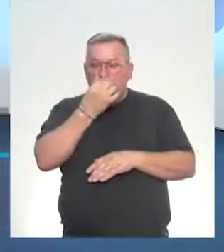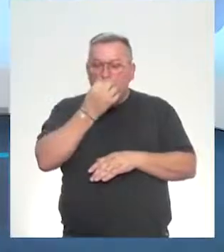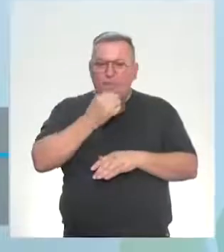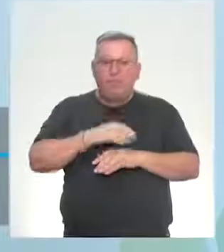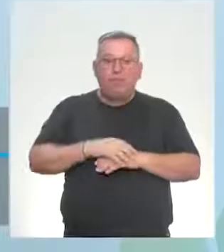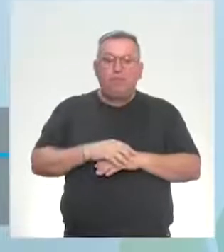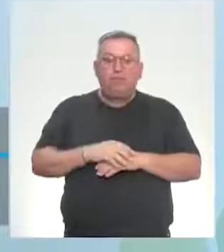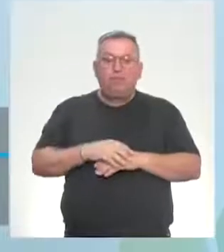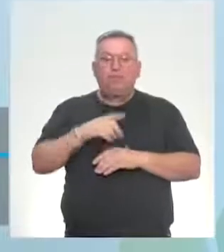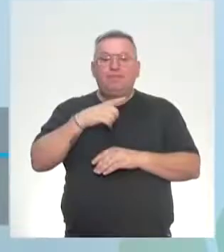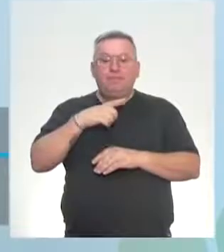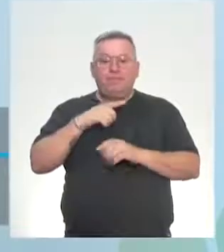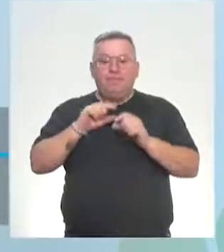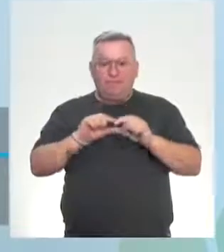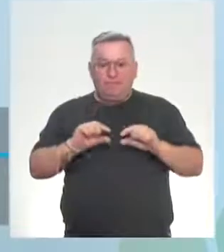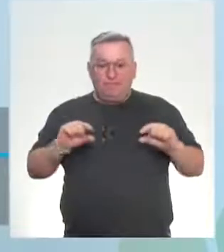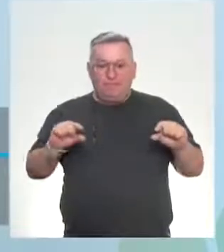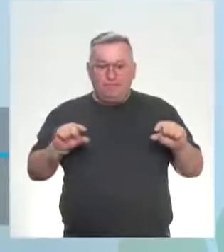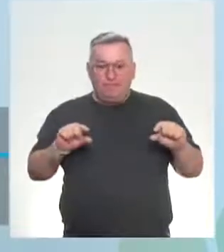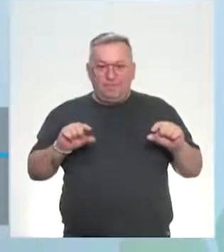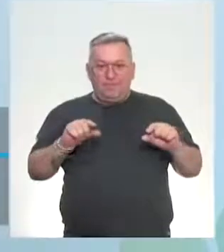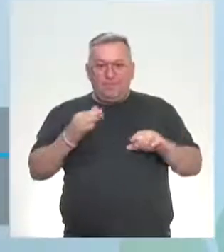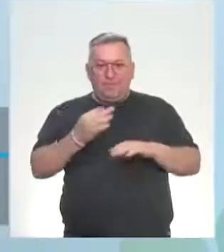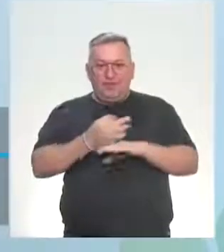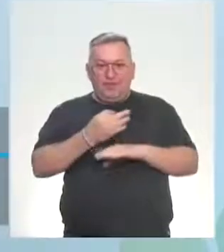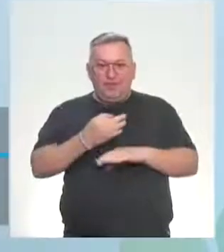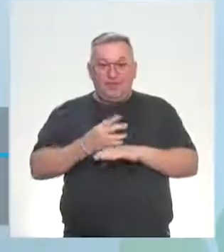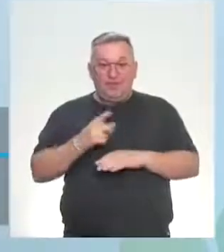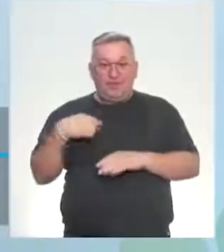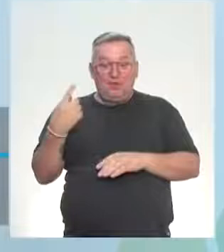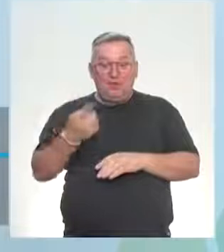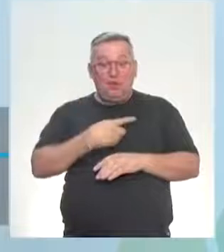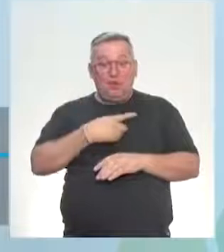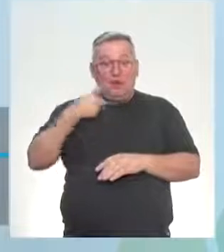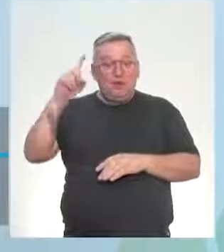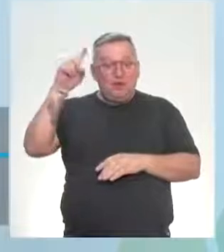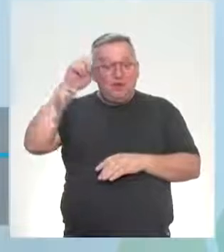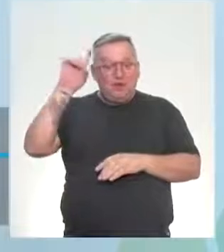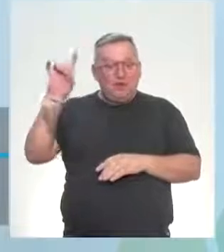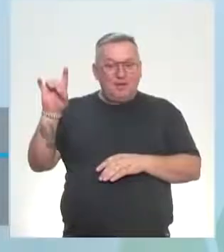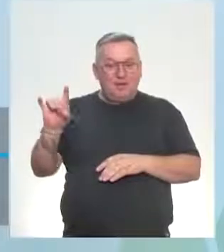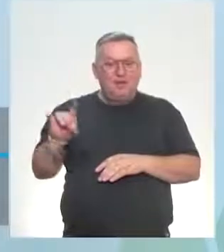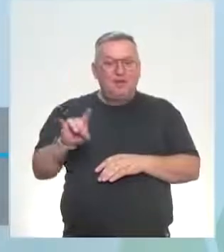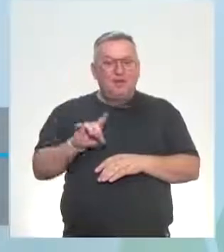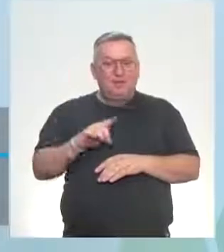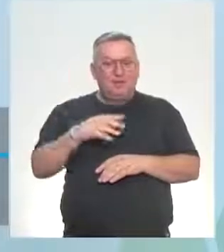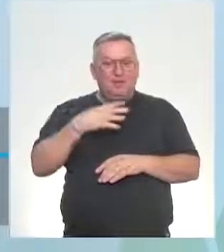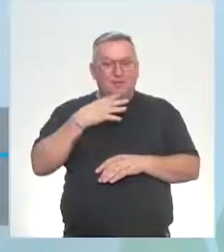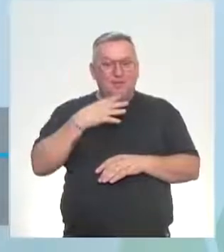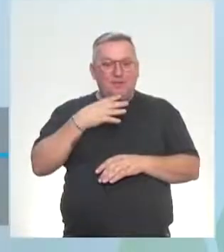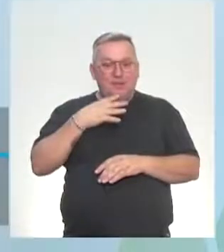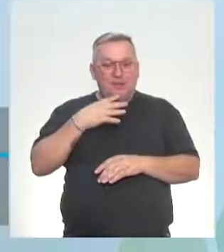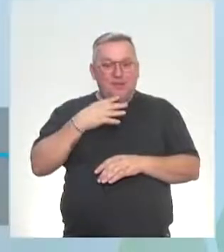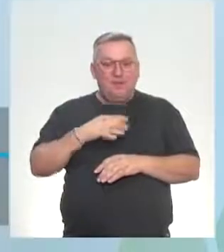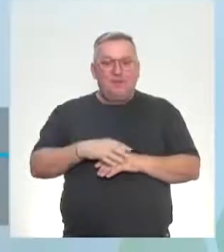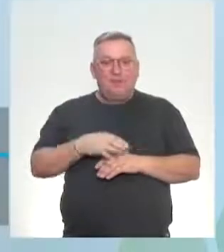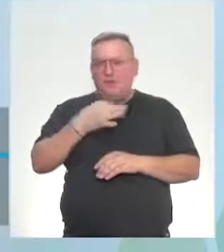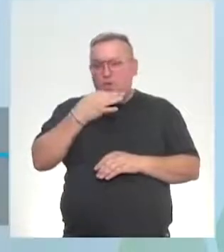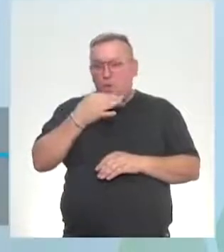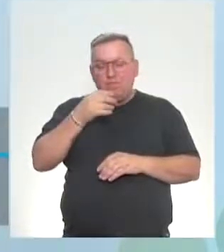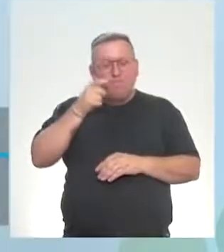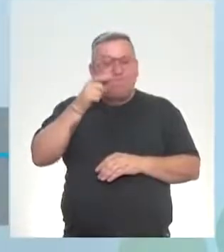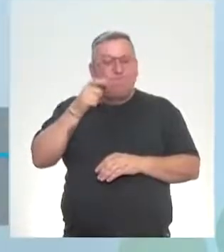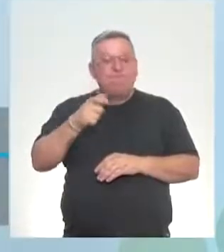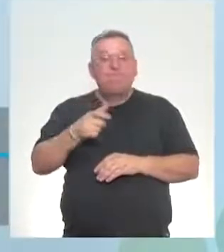Até temos aí embaixo, na intolerância nossa de cada dia, né? Faz até uma referência aí bem conhecida. E acho interessante,